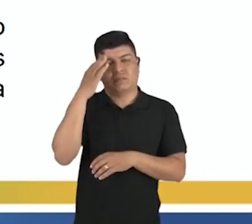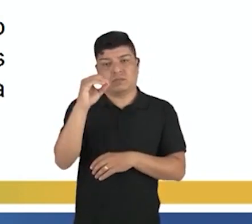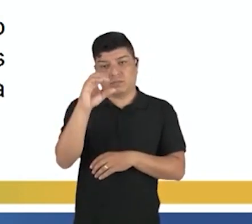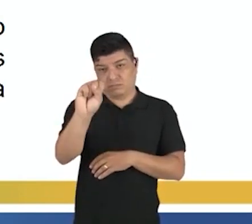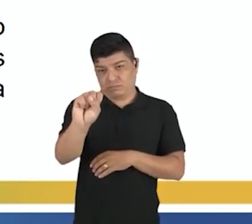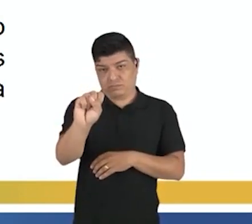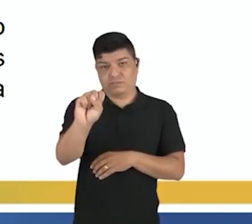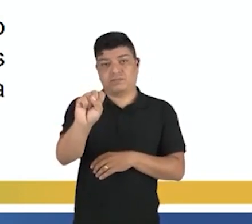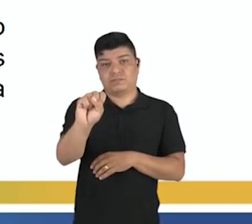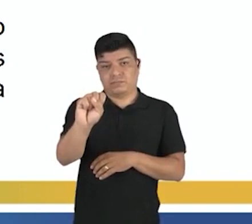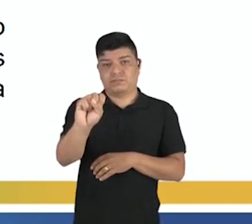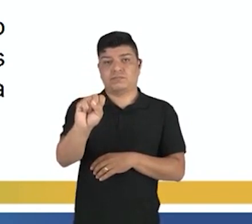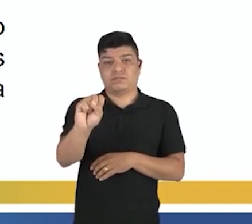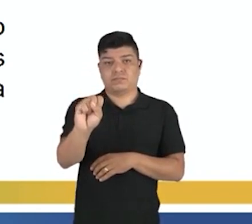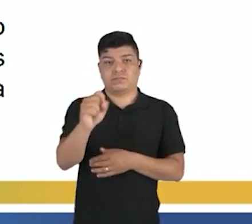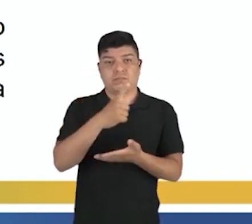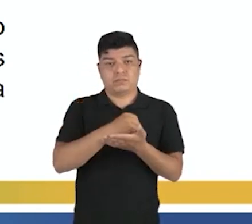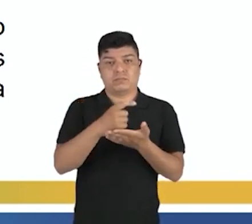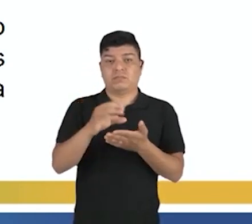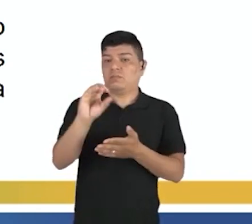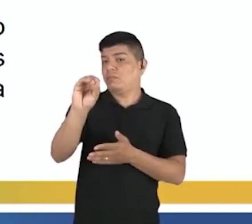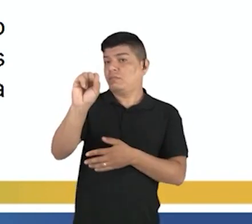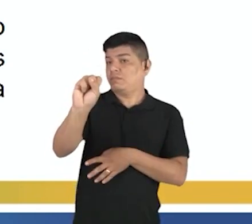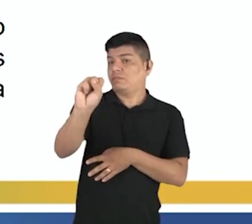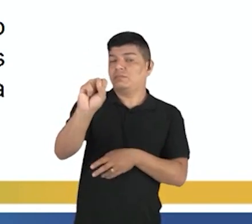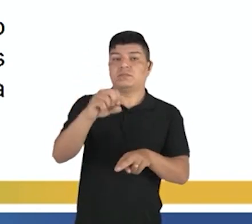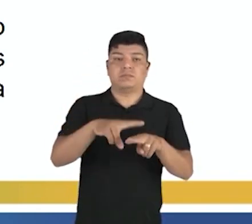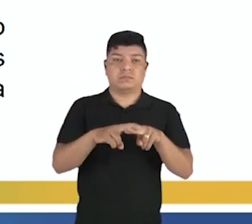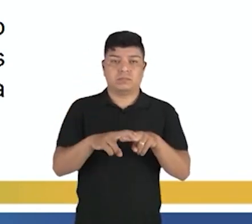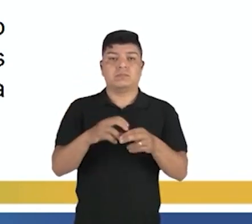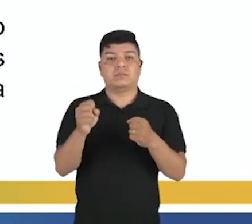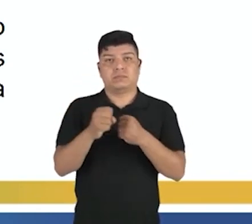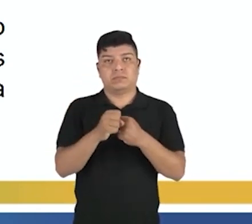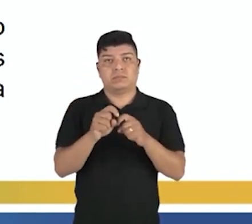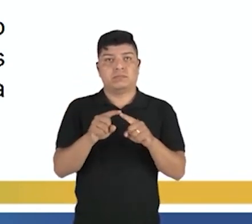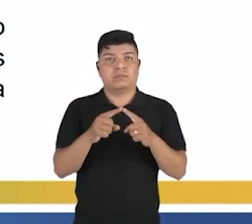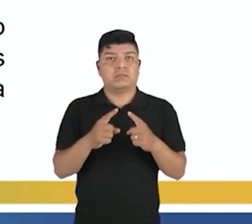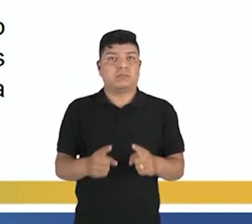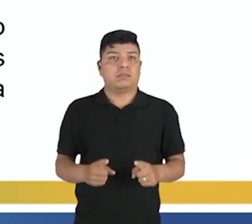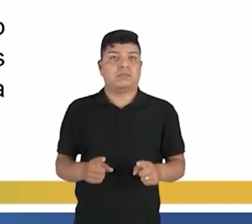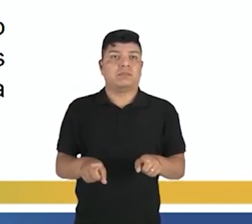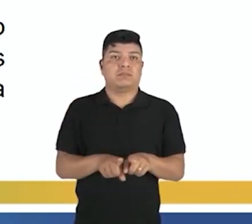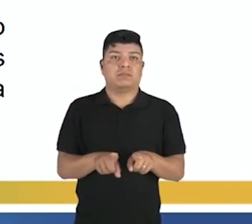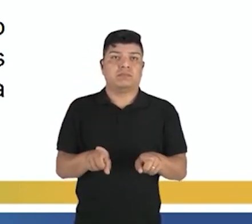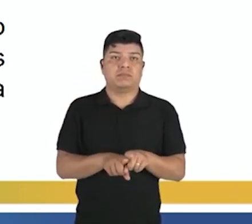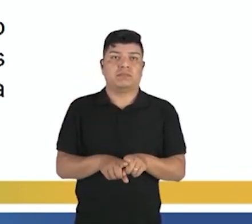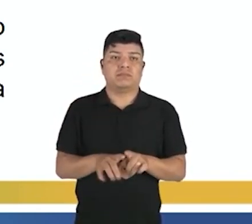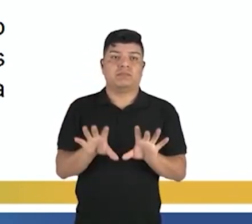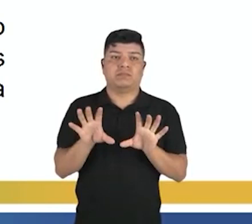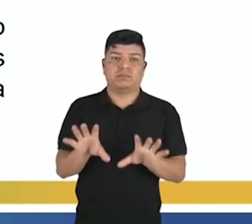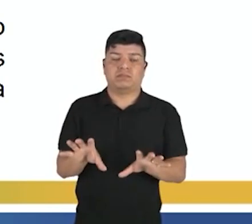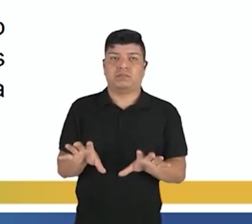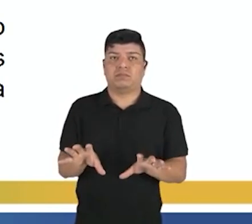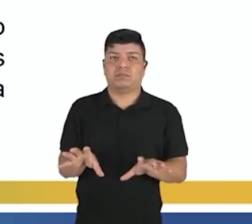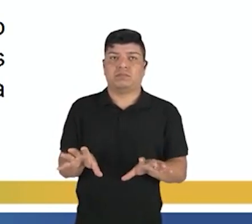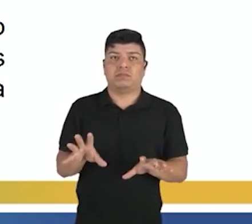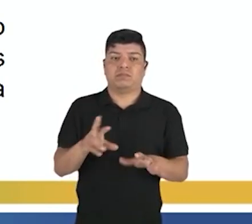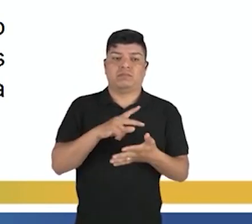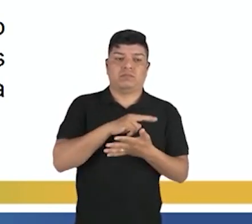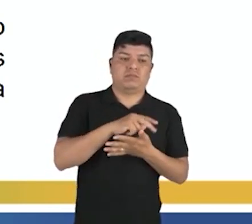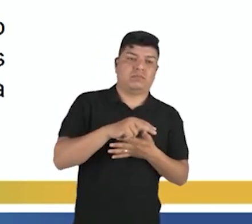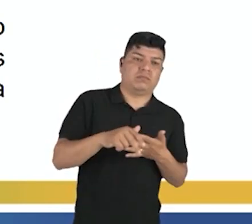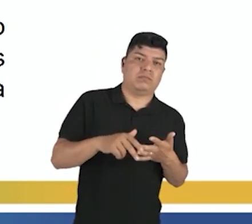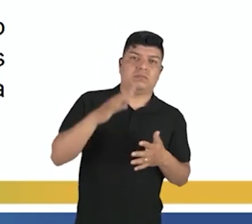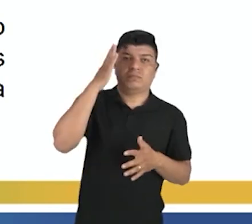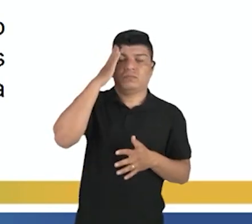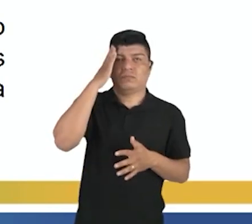saberes, os fazeres. Então, nesse caso, é substantivo. Além de se tratar dos